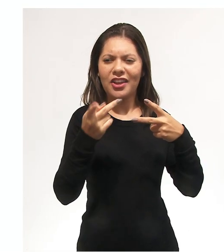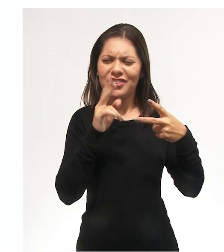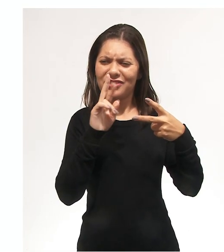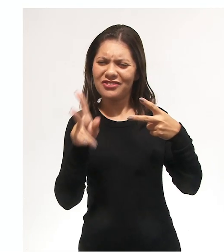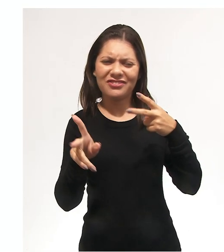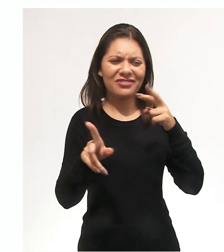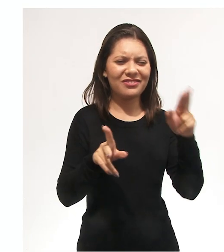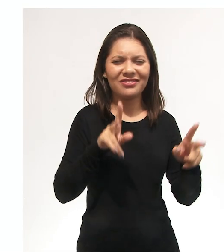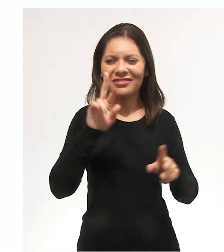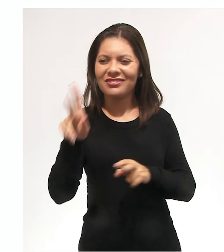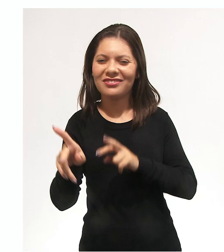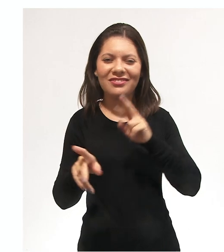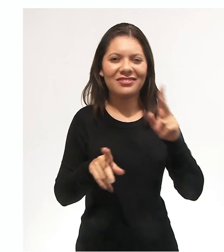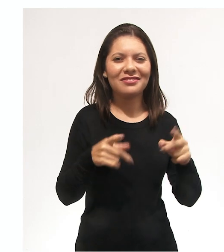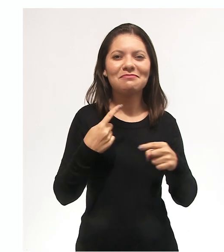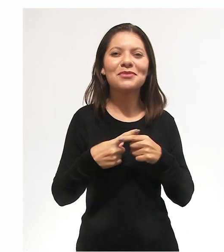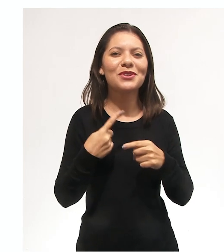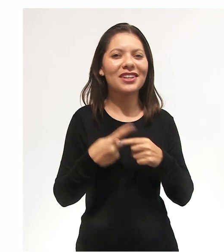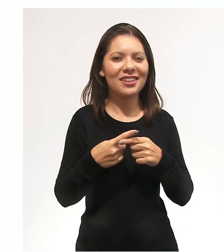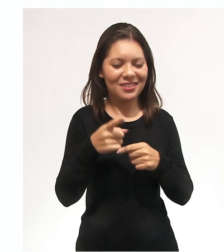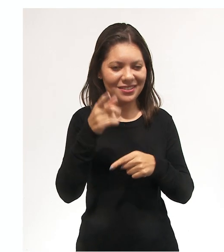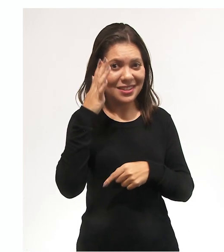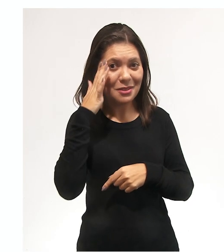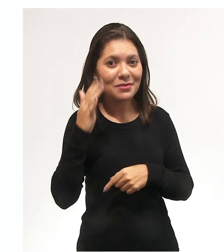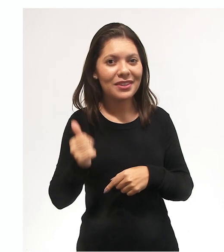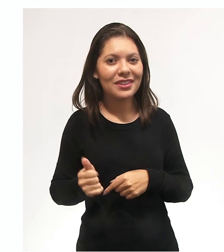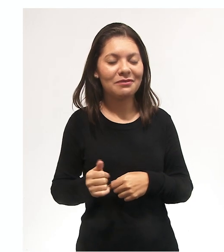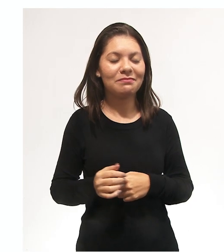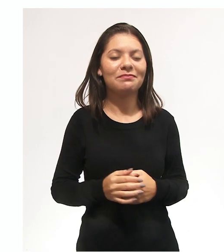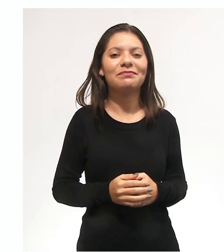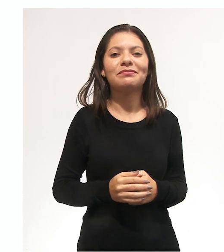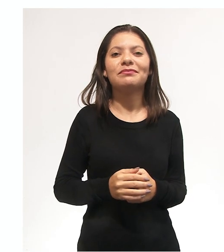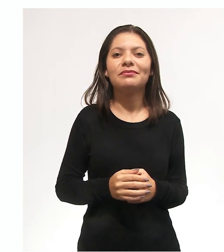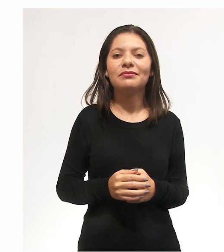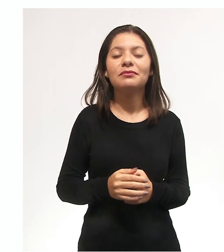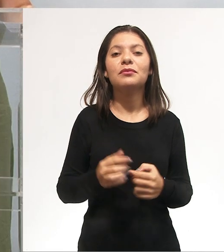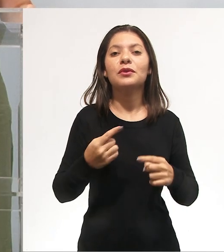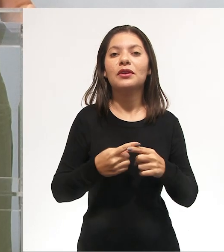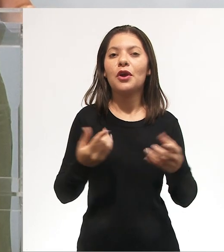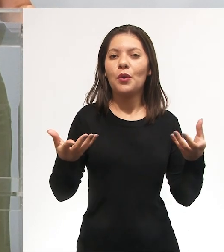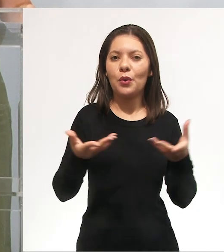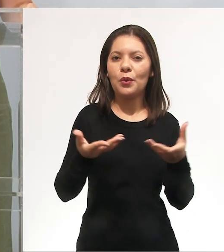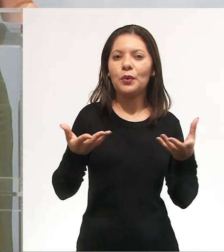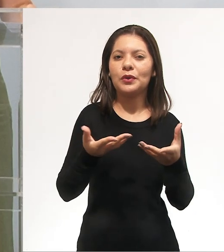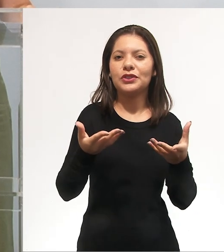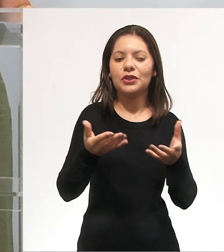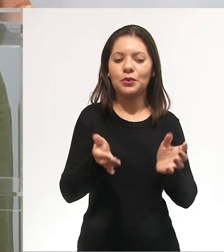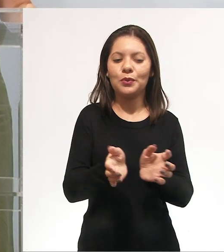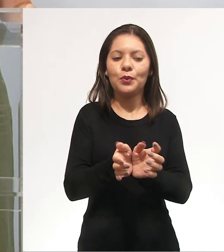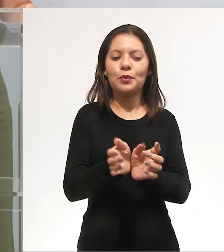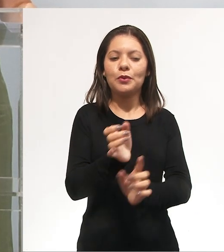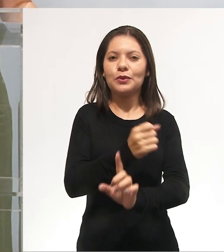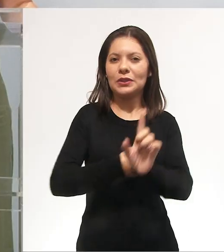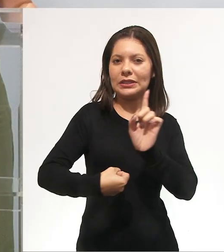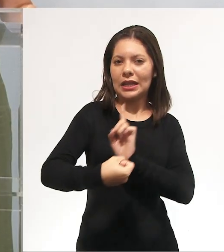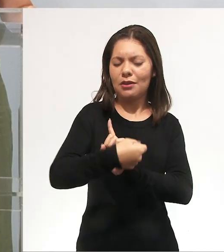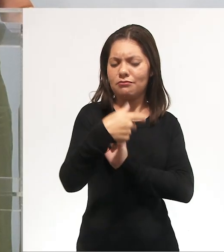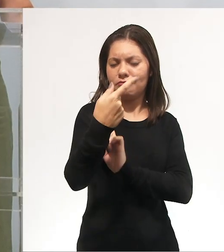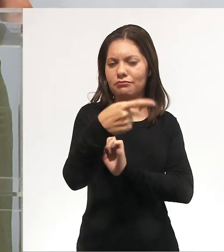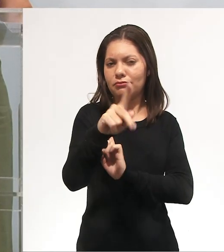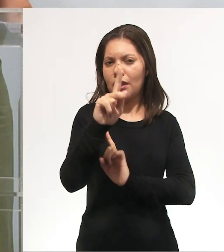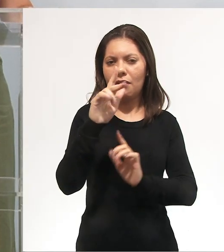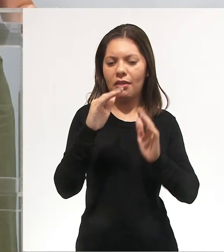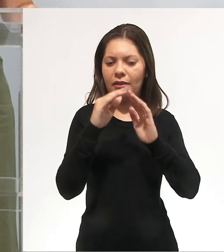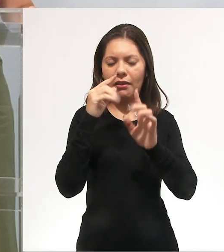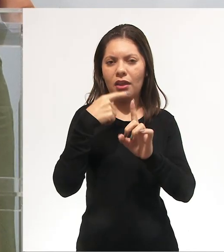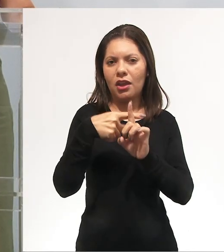pessoas falam de formas diferentes? Se a gente convive, né, tem contato num grupo social que você pertence,